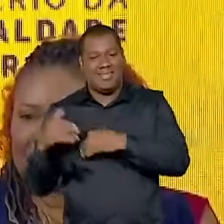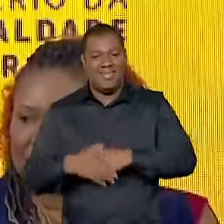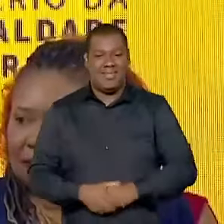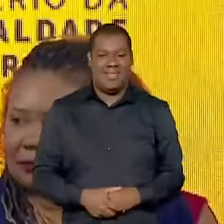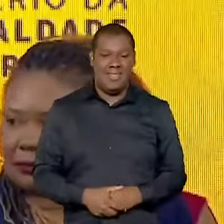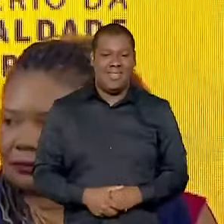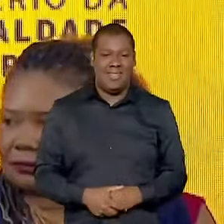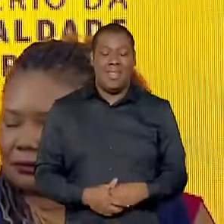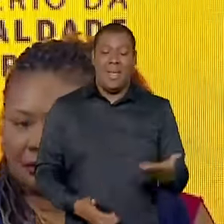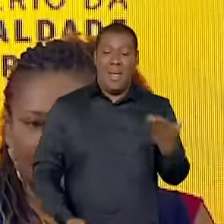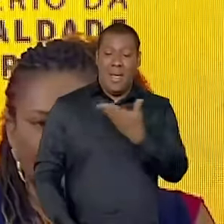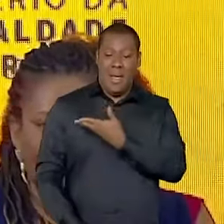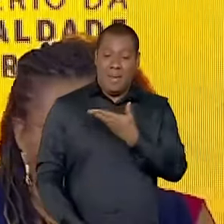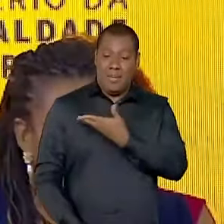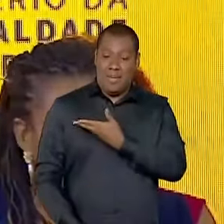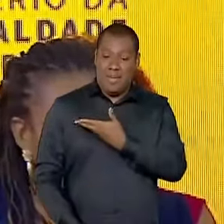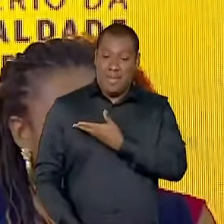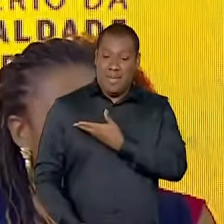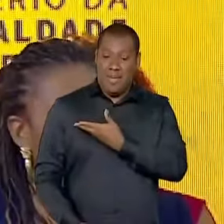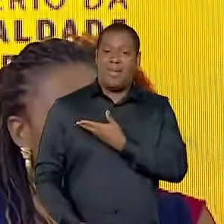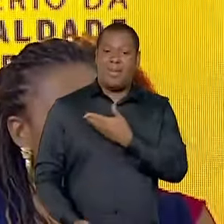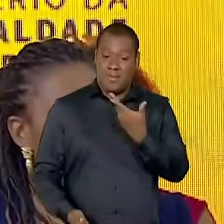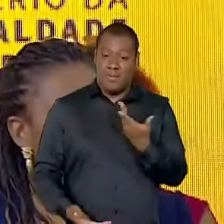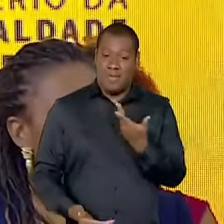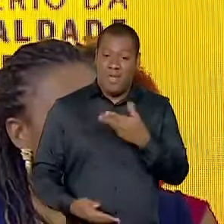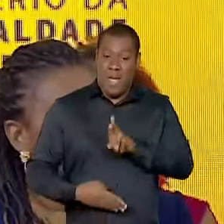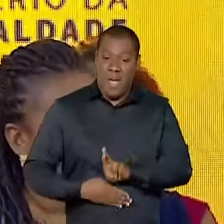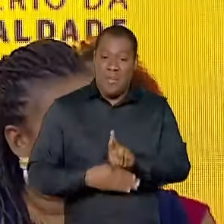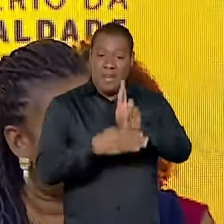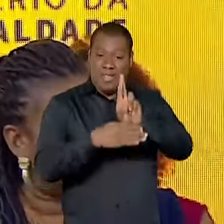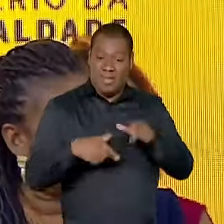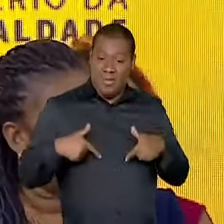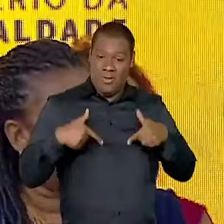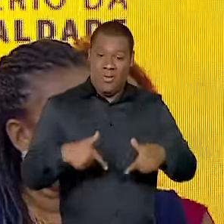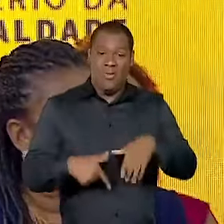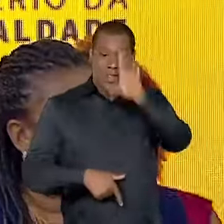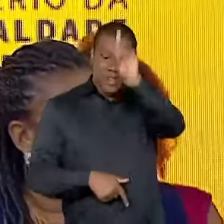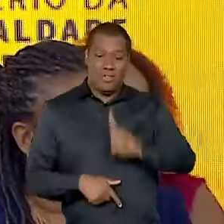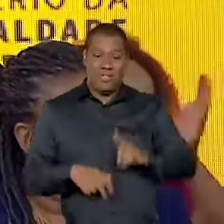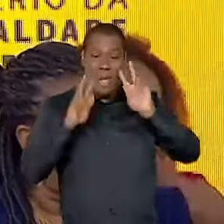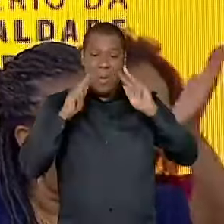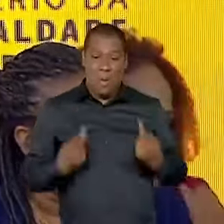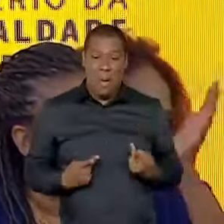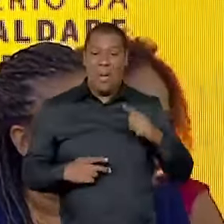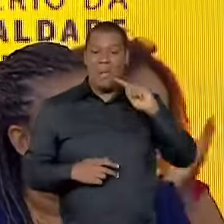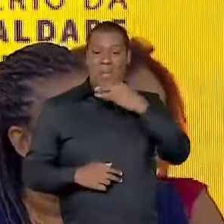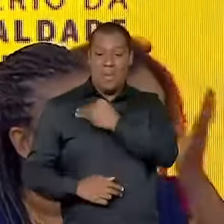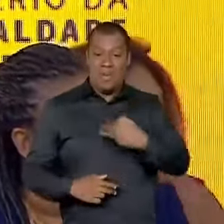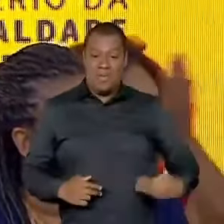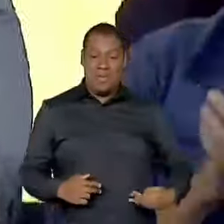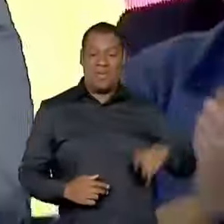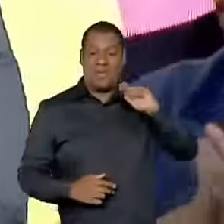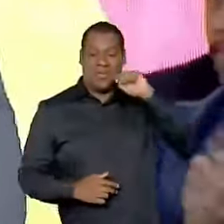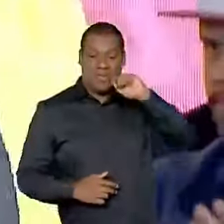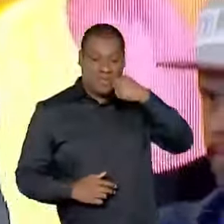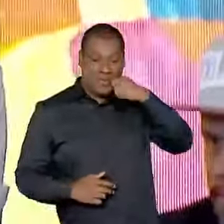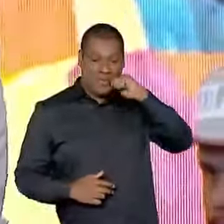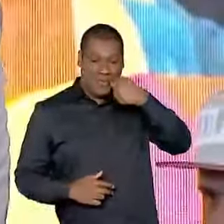O nosso companheiro, símbolo também da luta pelos direitos humanos, Silvio Almeida.